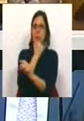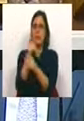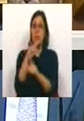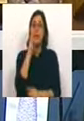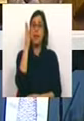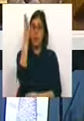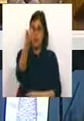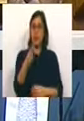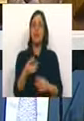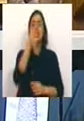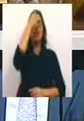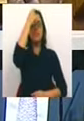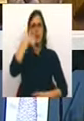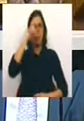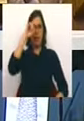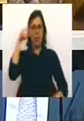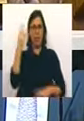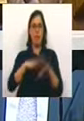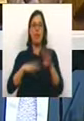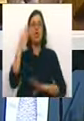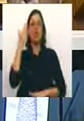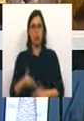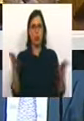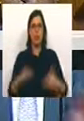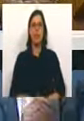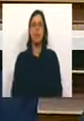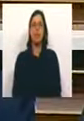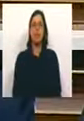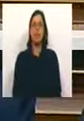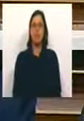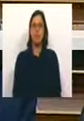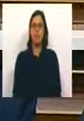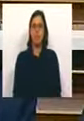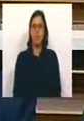e dizer que a história saberá fazer-lhe justiça.